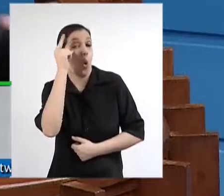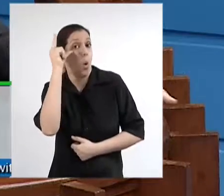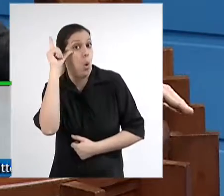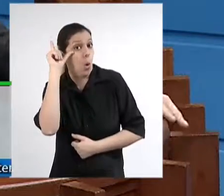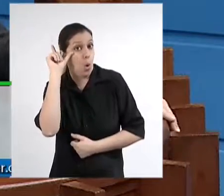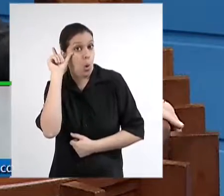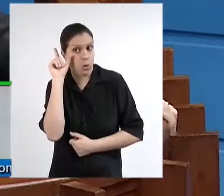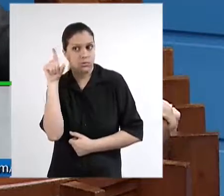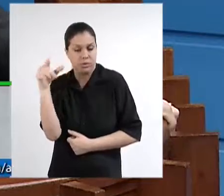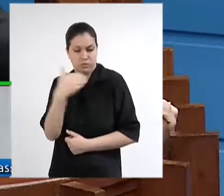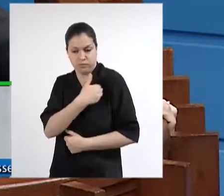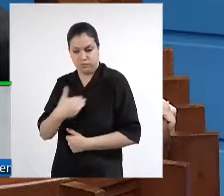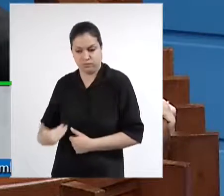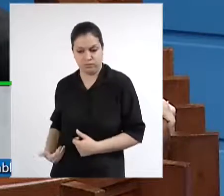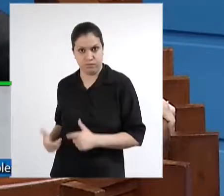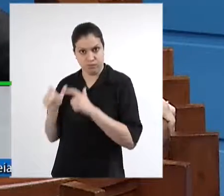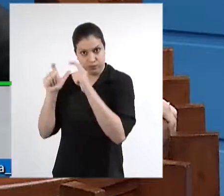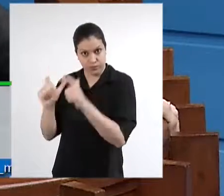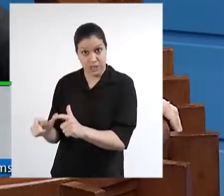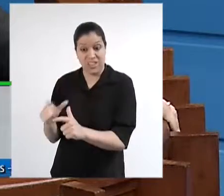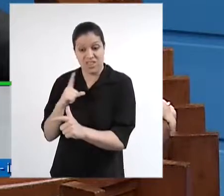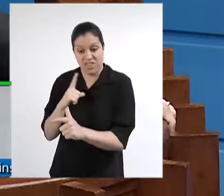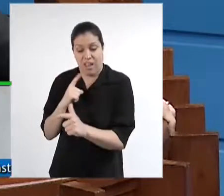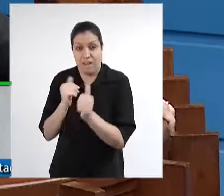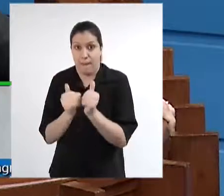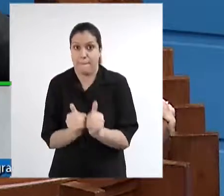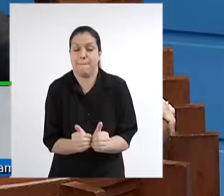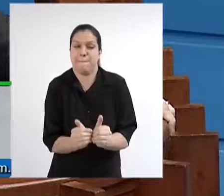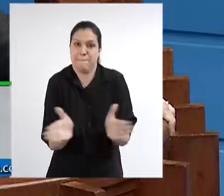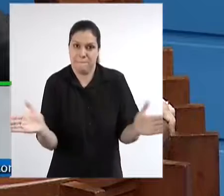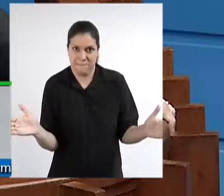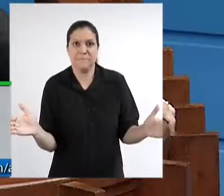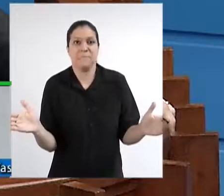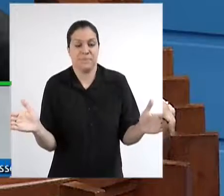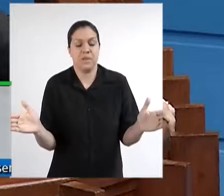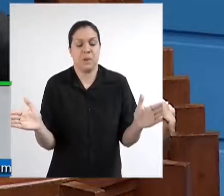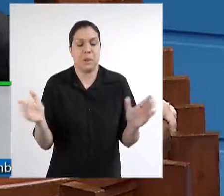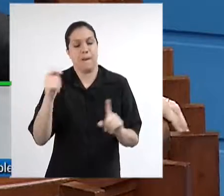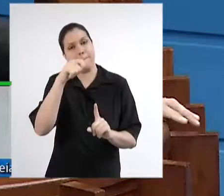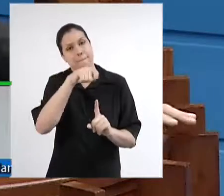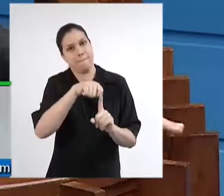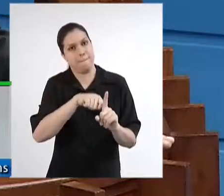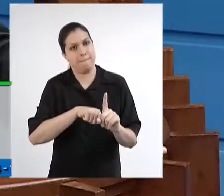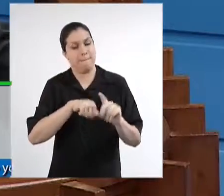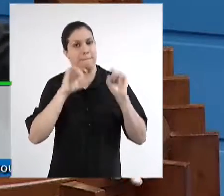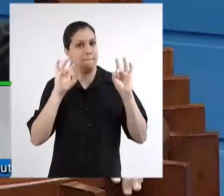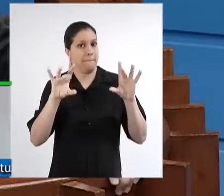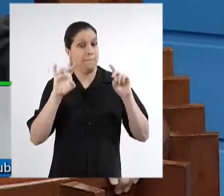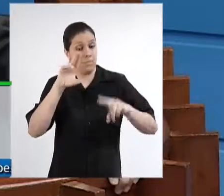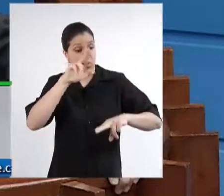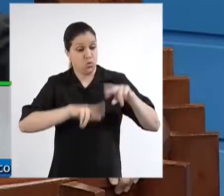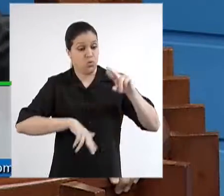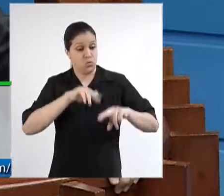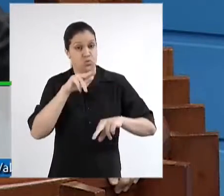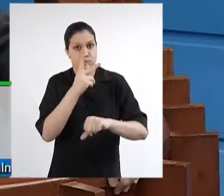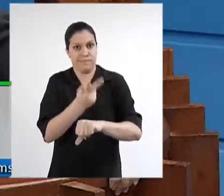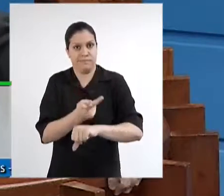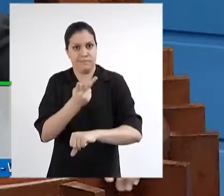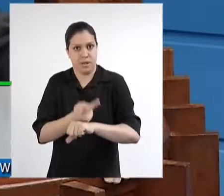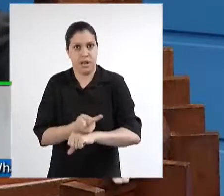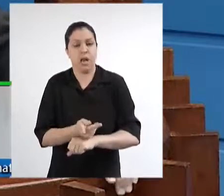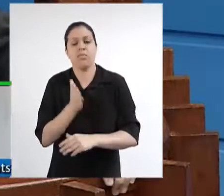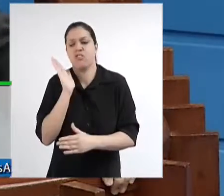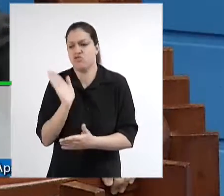tivemos essa inauguração, o lançamento do Junho Prata, que já começou com